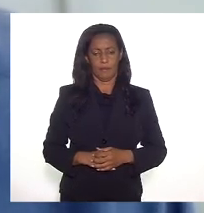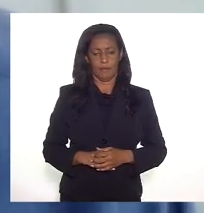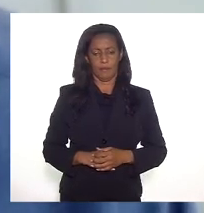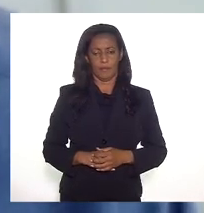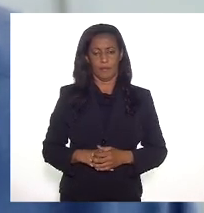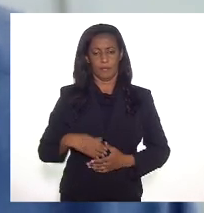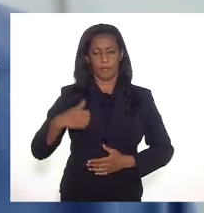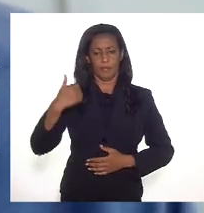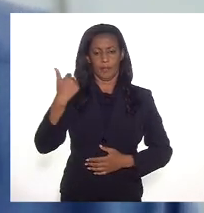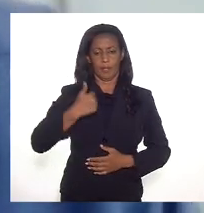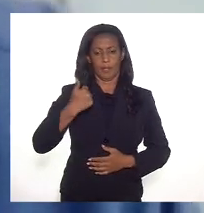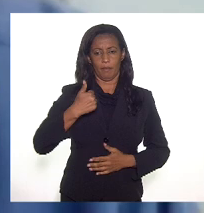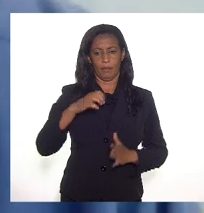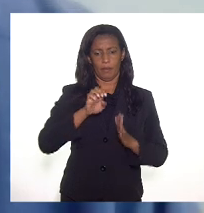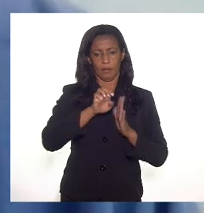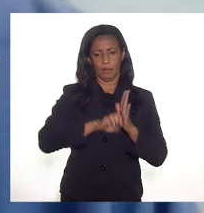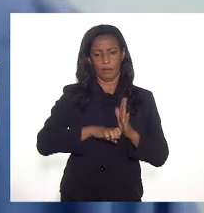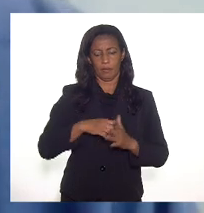O primeiro emenda,